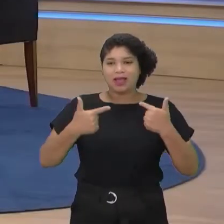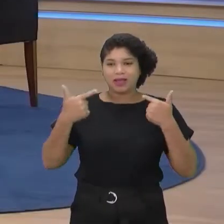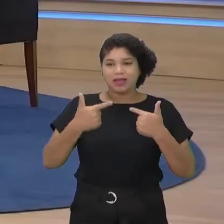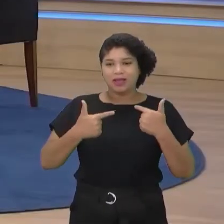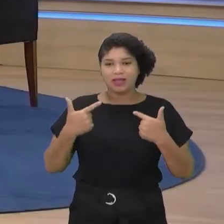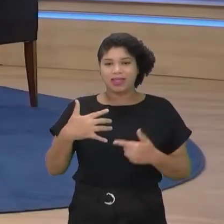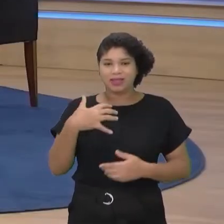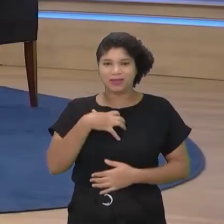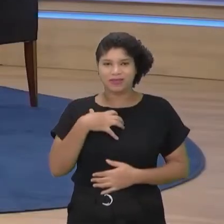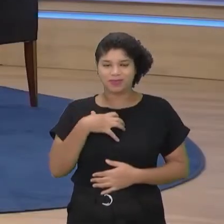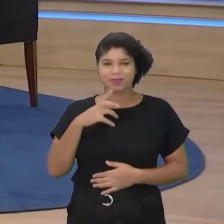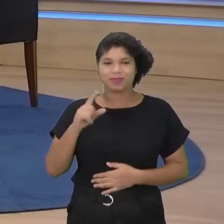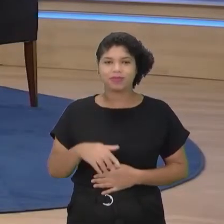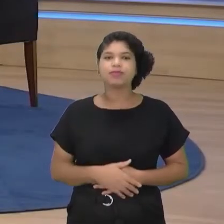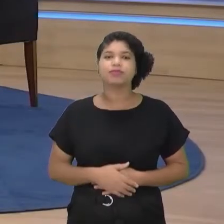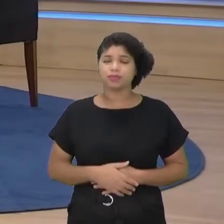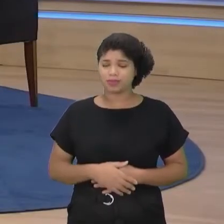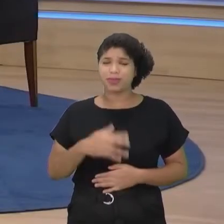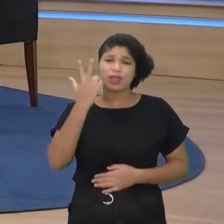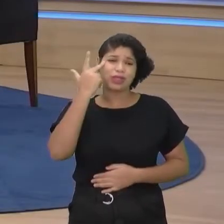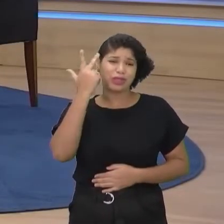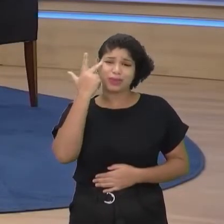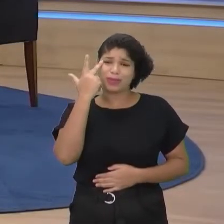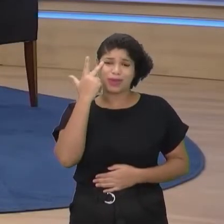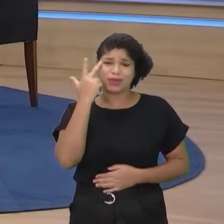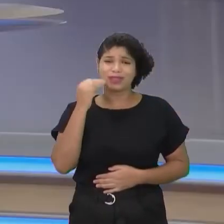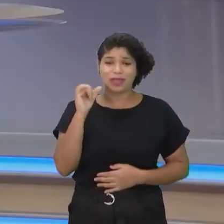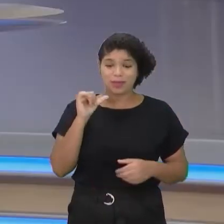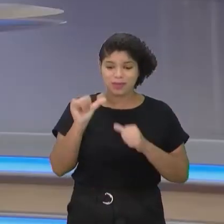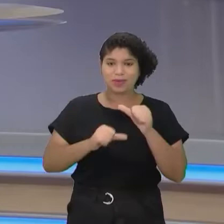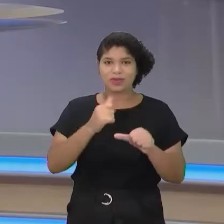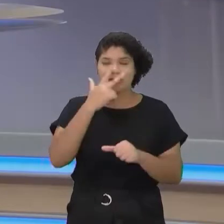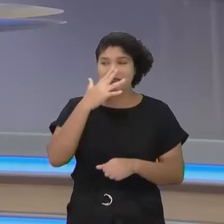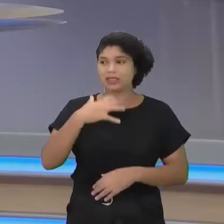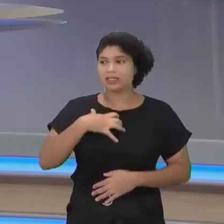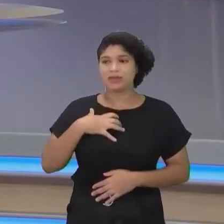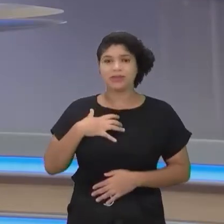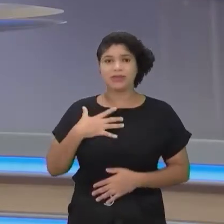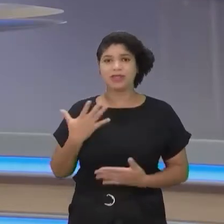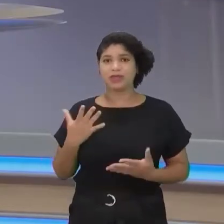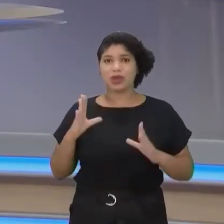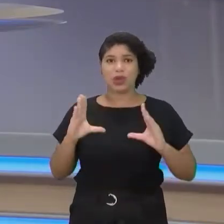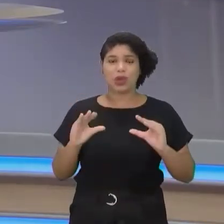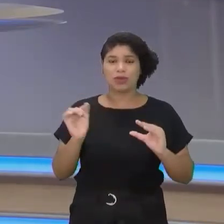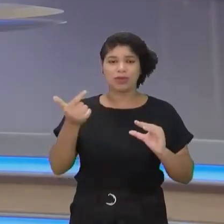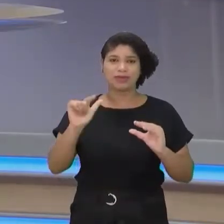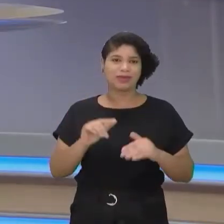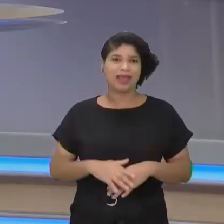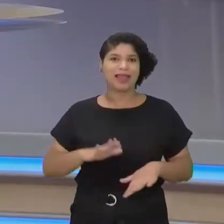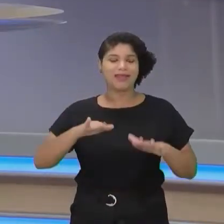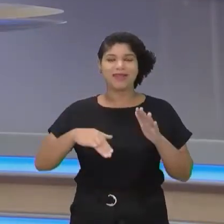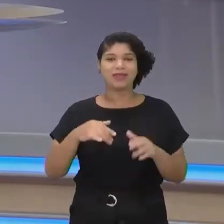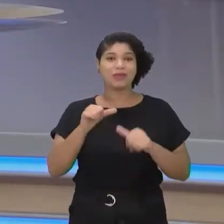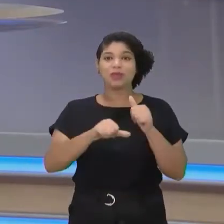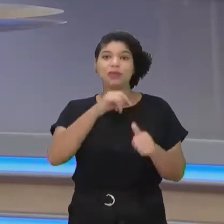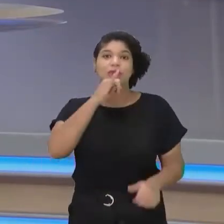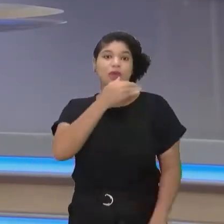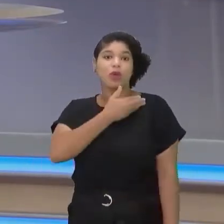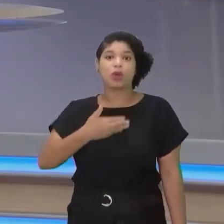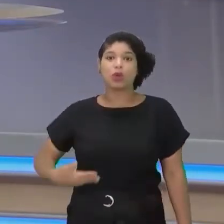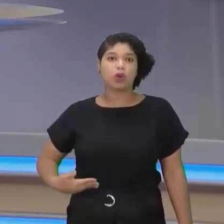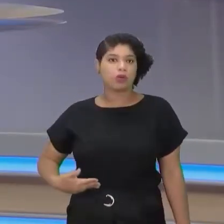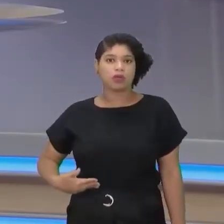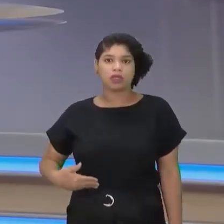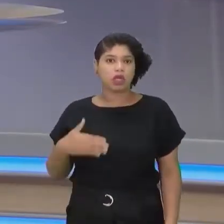Essa sensação é muito comum em qualquer mudança. E ela pode ser coletiva. Às vezes, com uma mudança de governo, e eu falo em